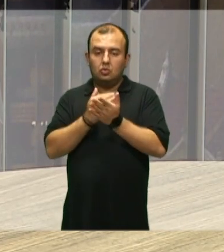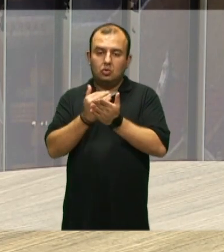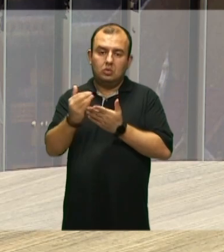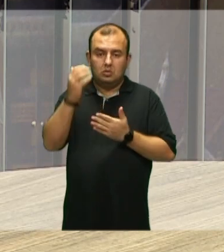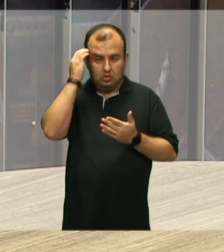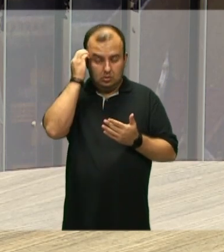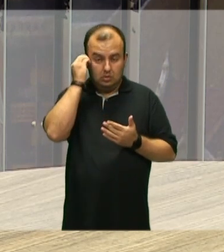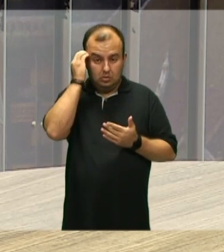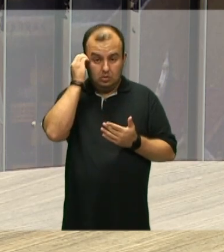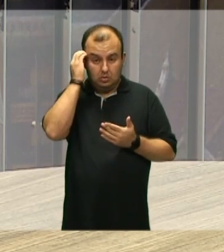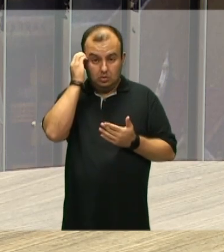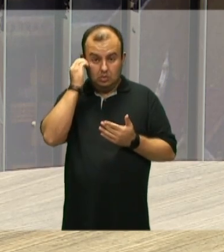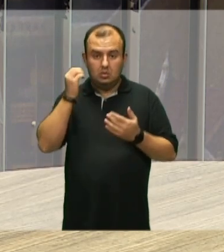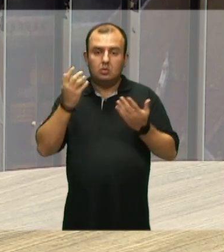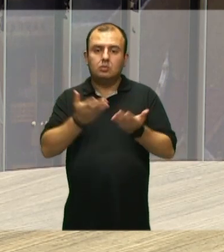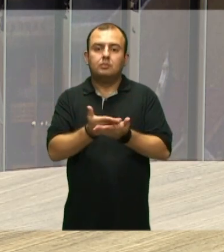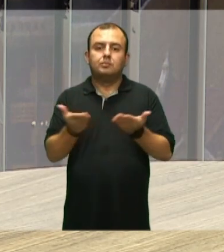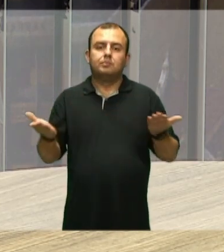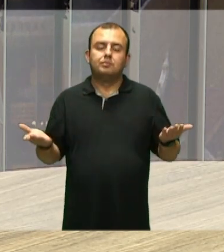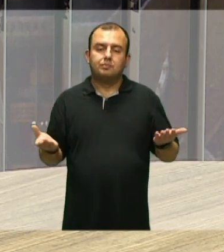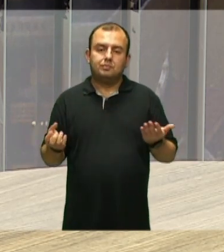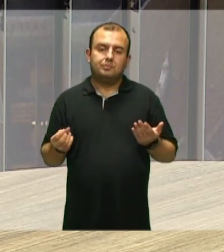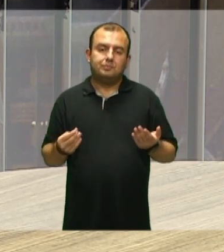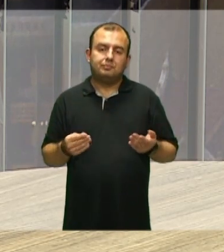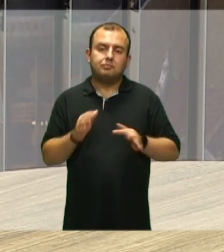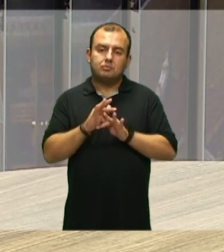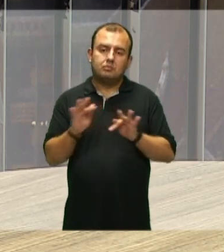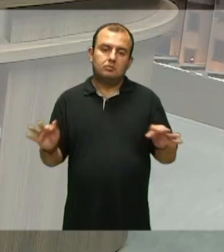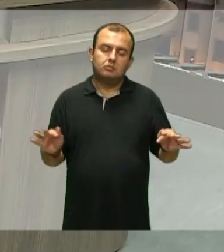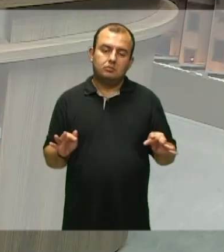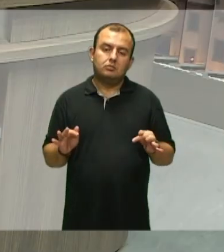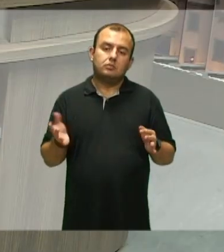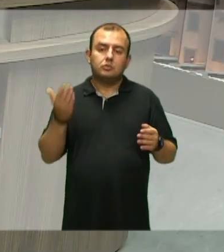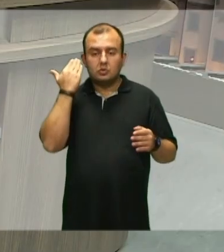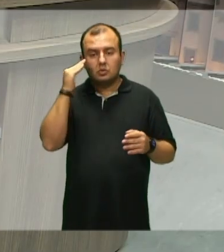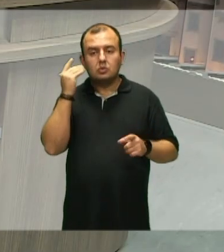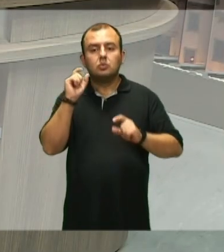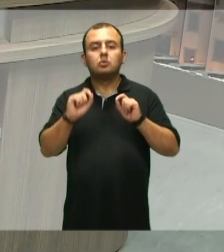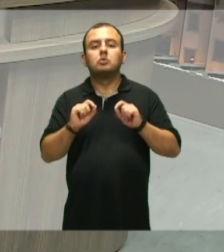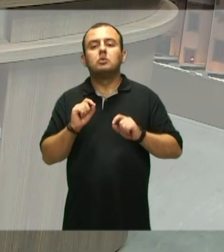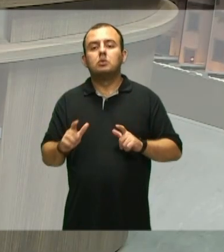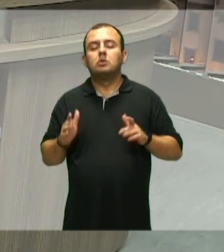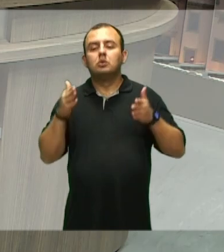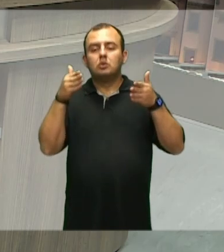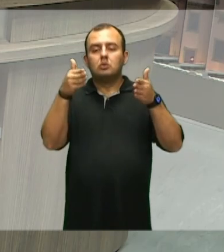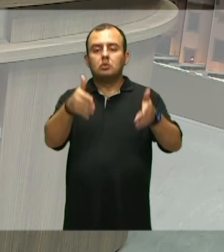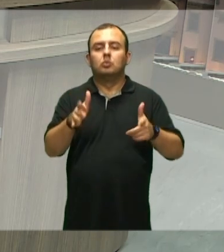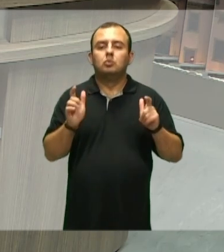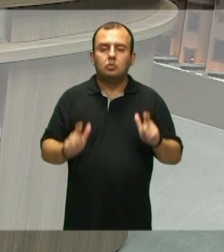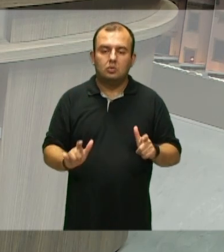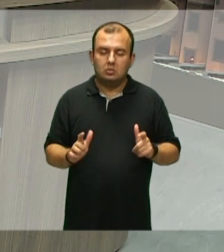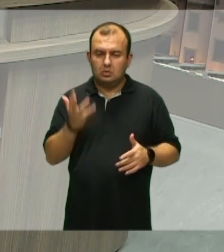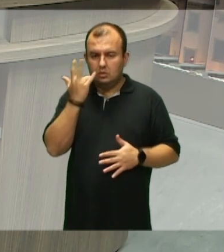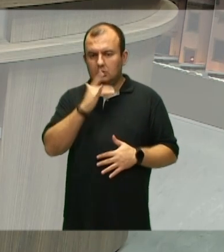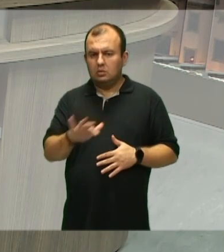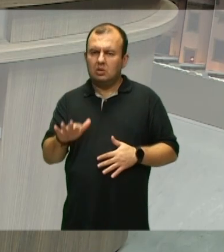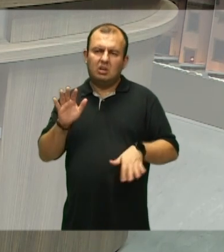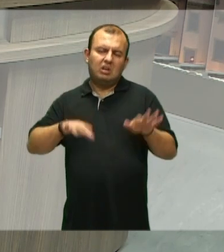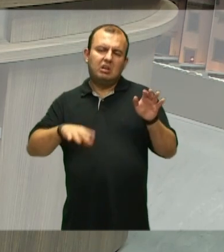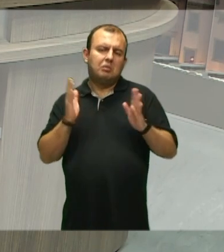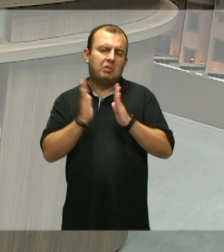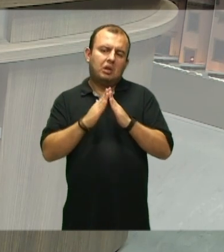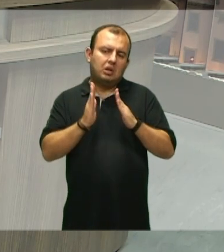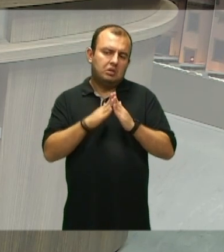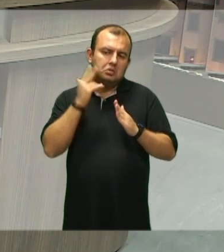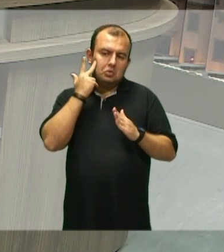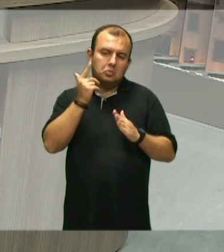começar, para que eles simplesmente não vão até lá, para que eles entendam onde que eles estão indo, né? Porque para criança, às vezes, é uma